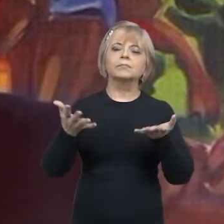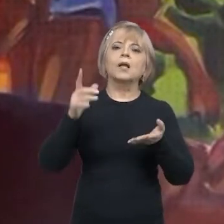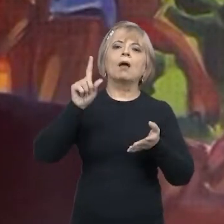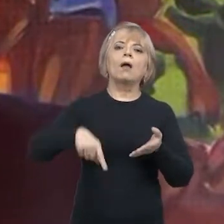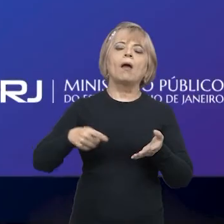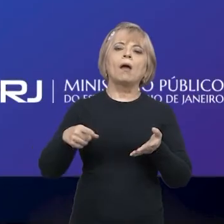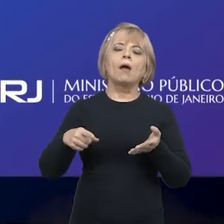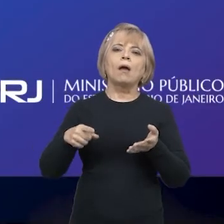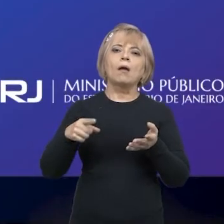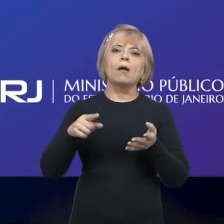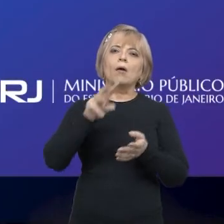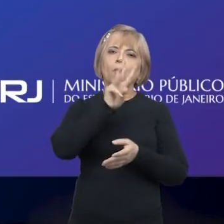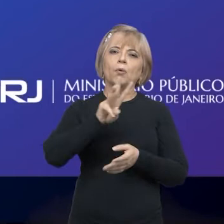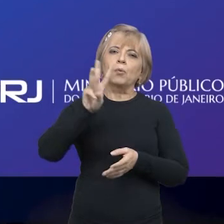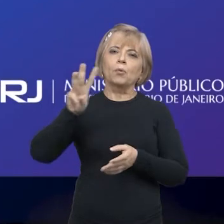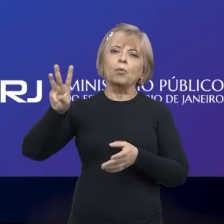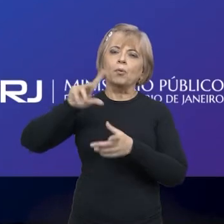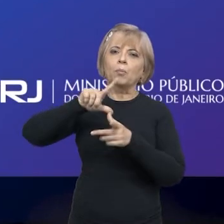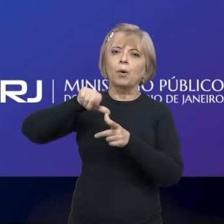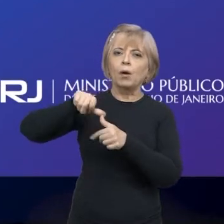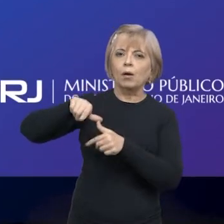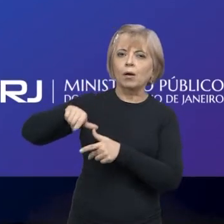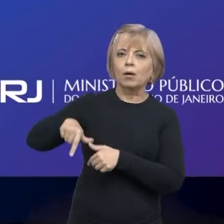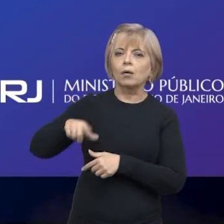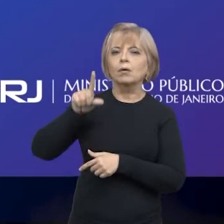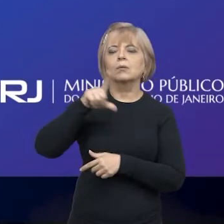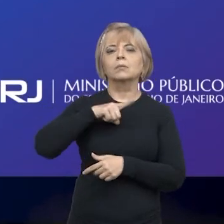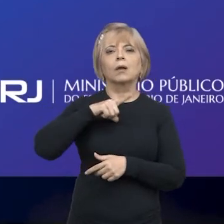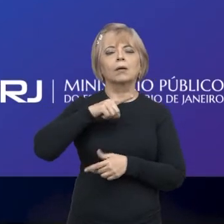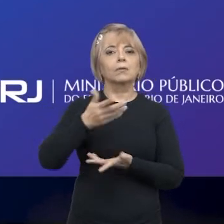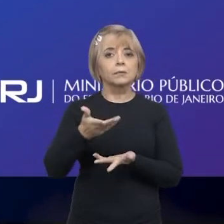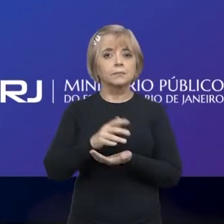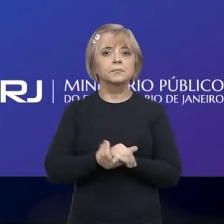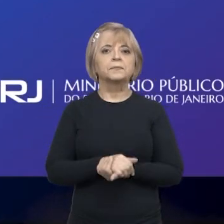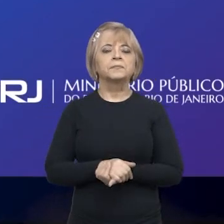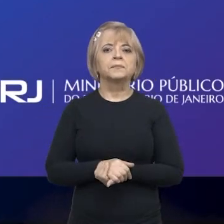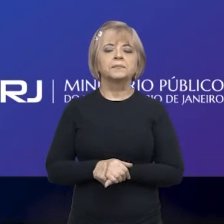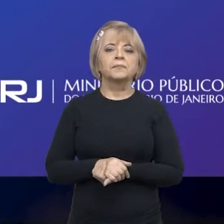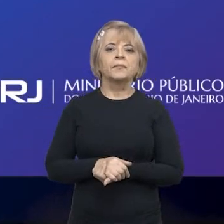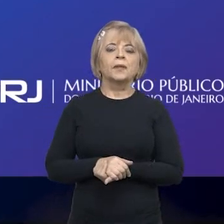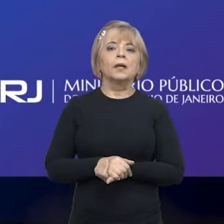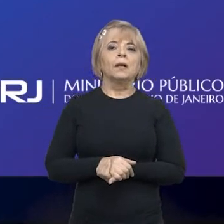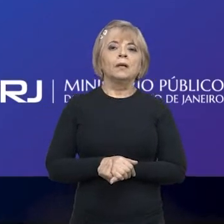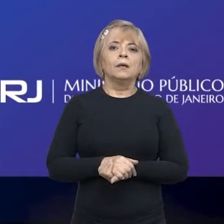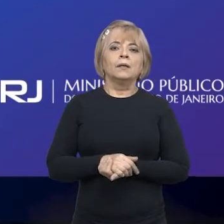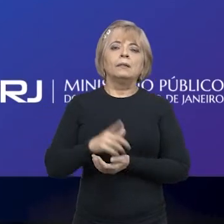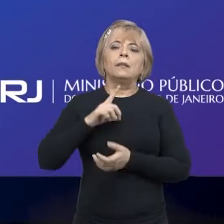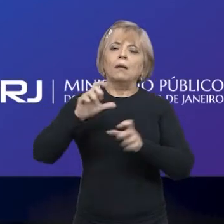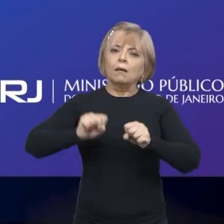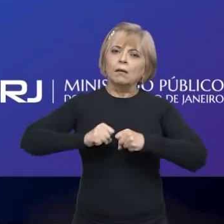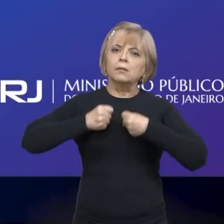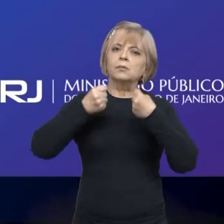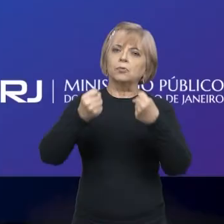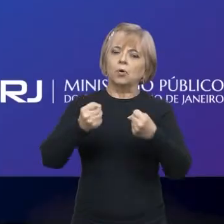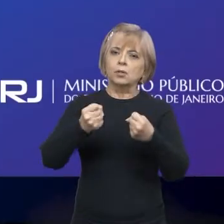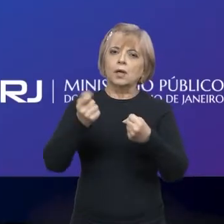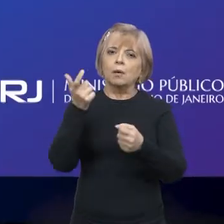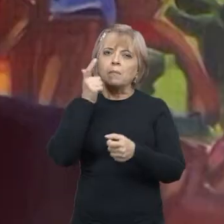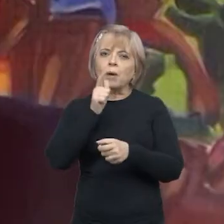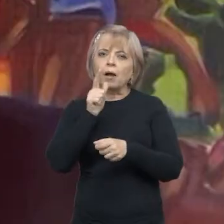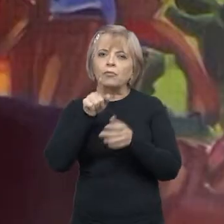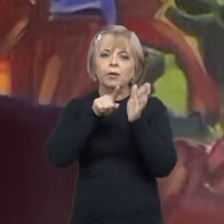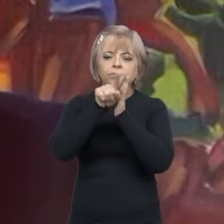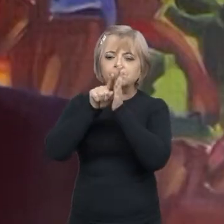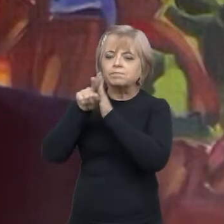são o próprio painel de saneamento básico, que é uma ferramenta eletrônica, né? Também temos nos esforçado para criar condições de